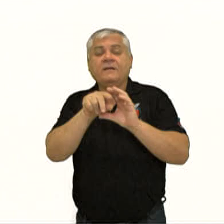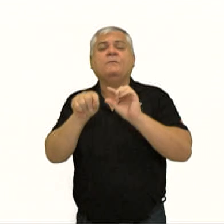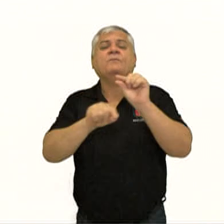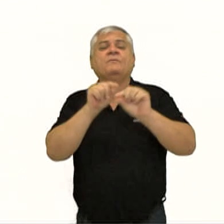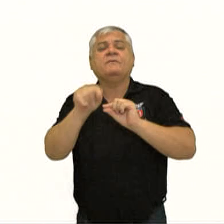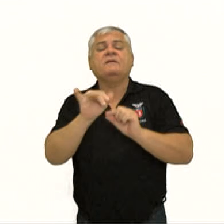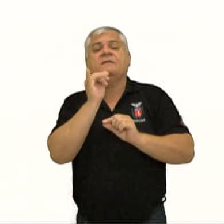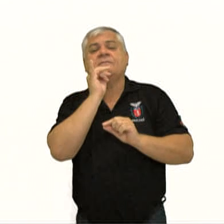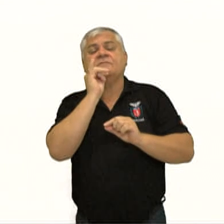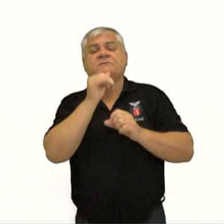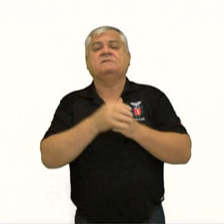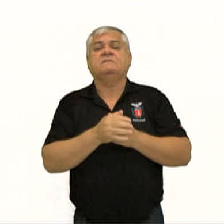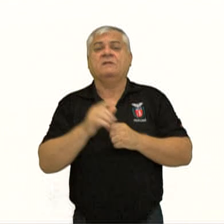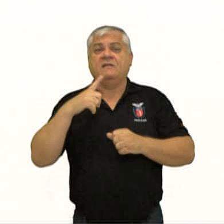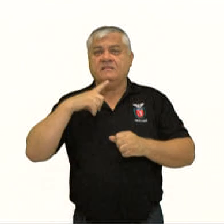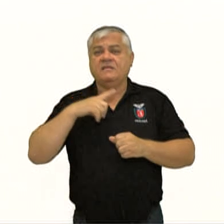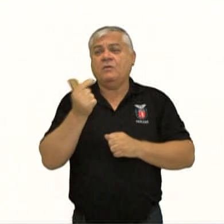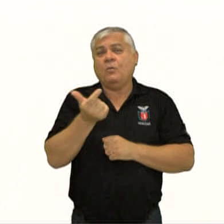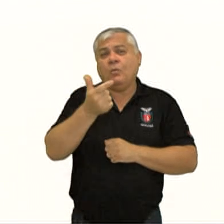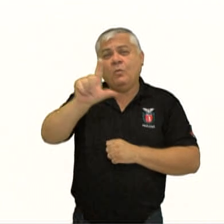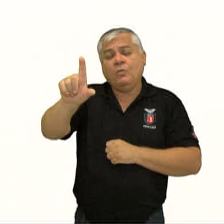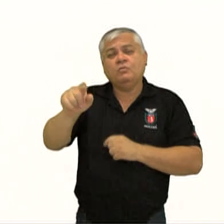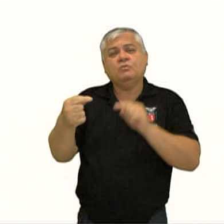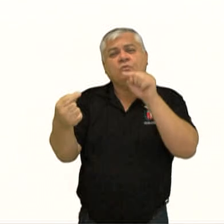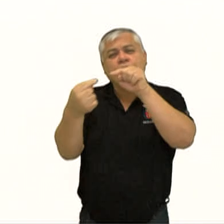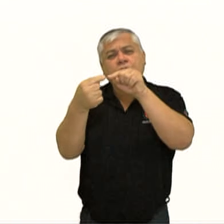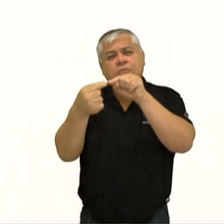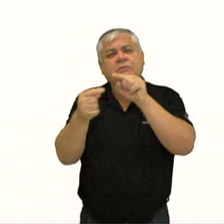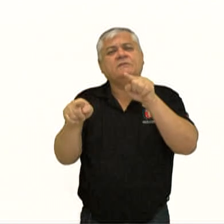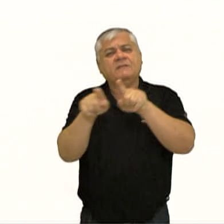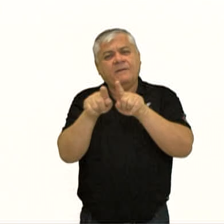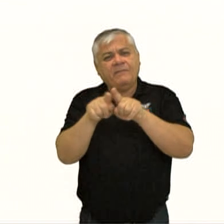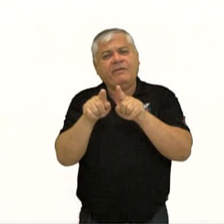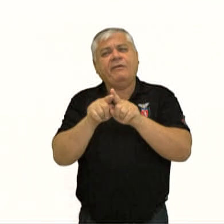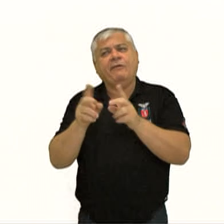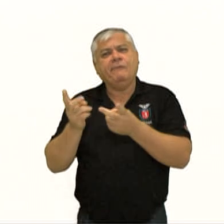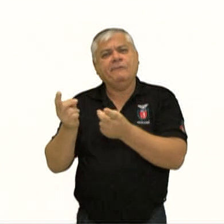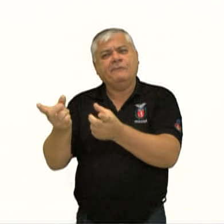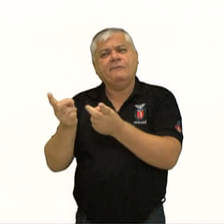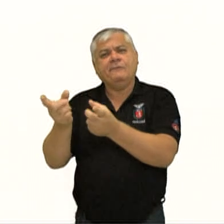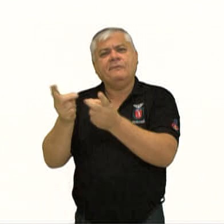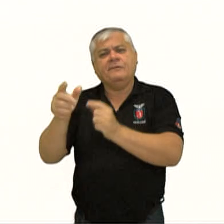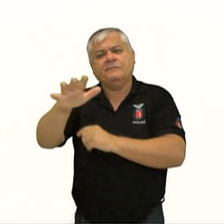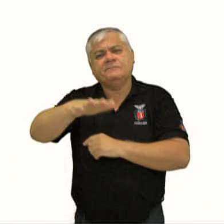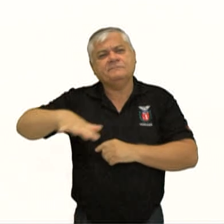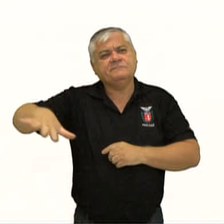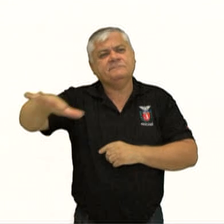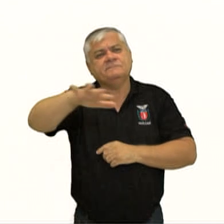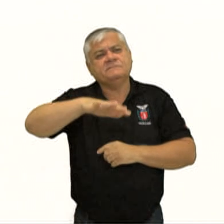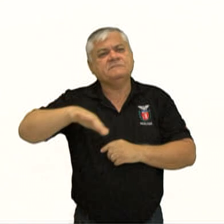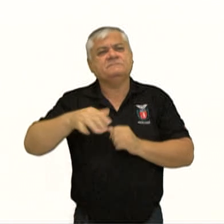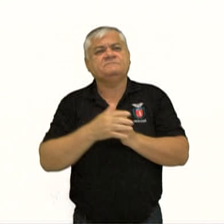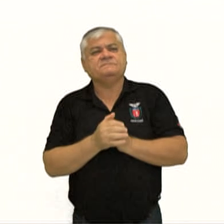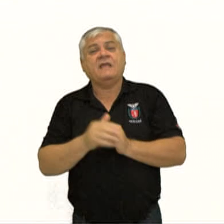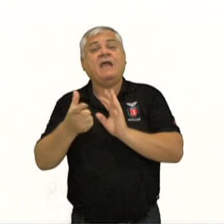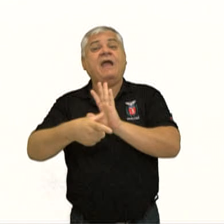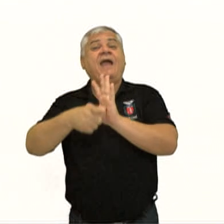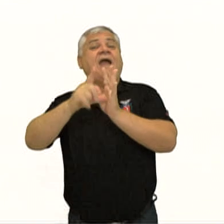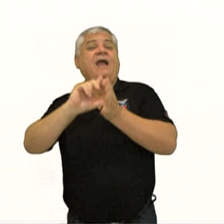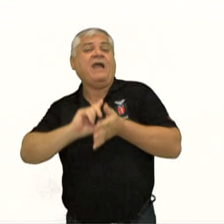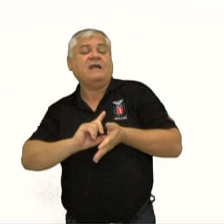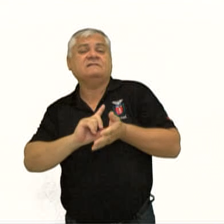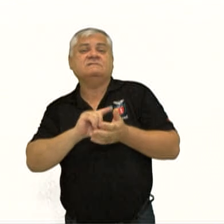transmissões, existem contrapartes que atendem a vários nichos e mercados que eram antes